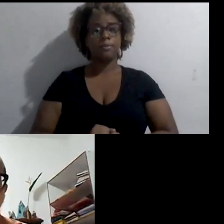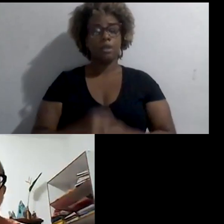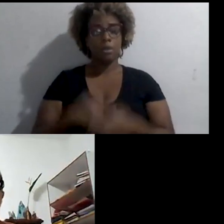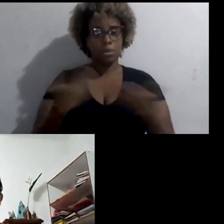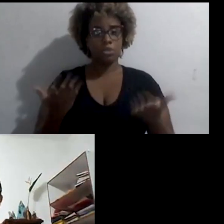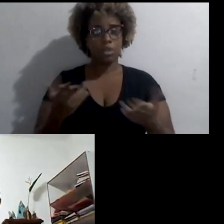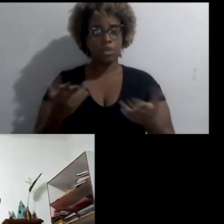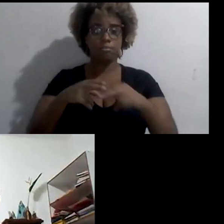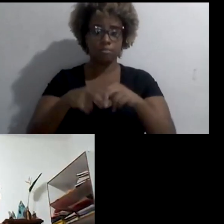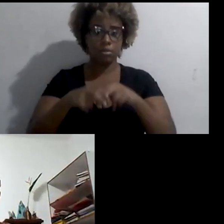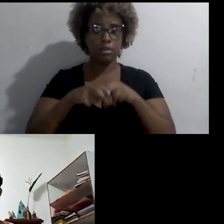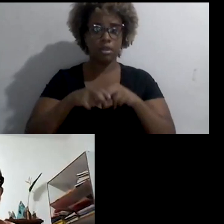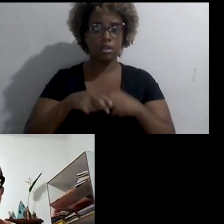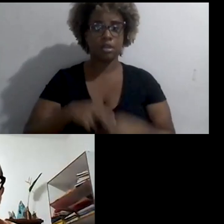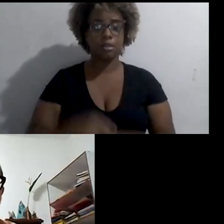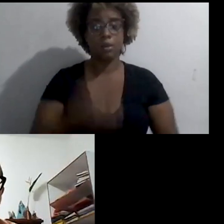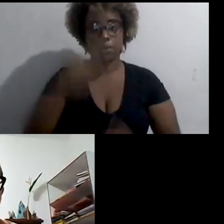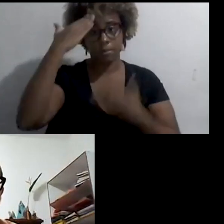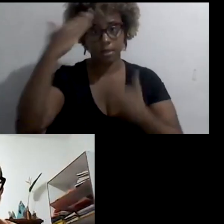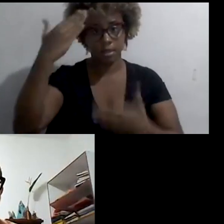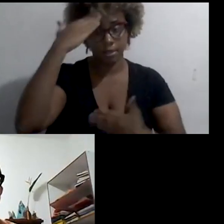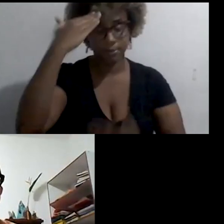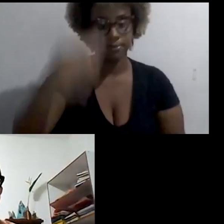é isso. Muito obrigada. Obrigado, Rússia.